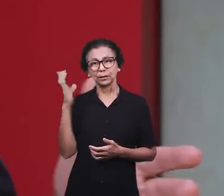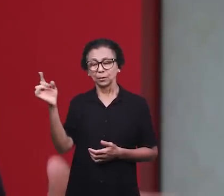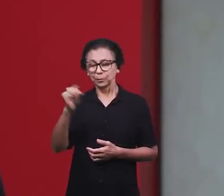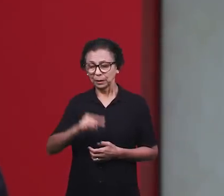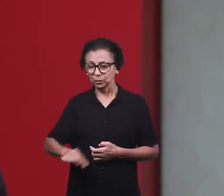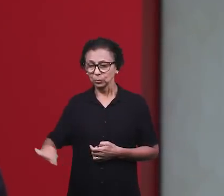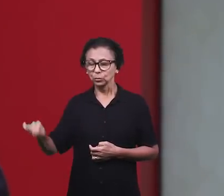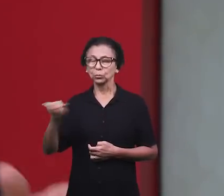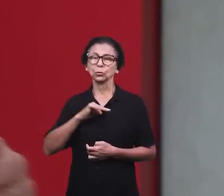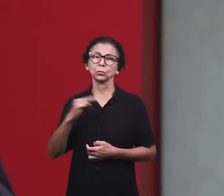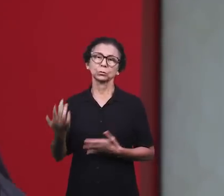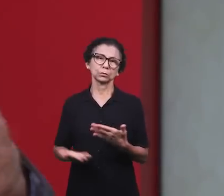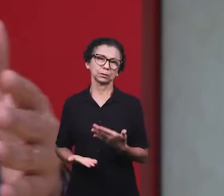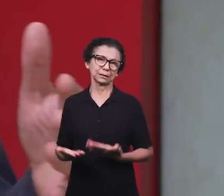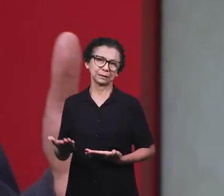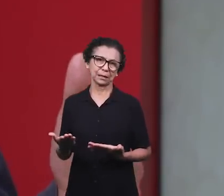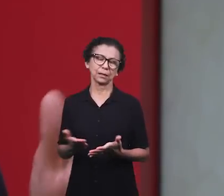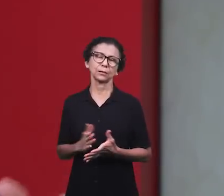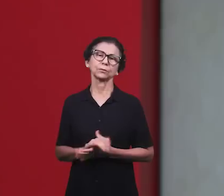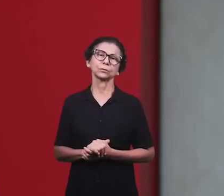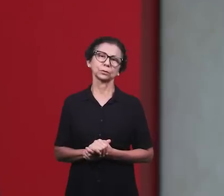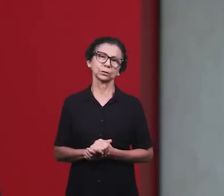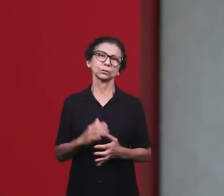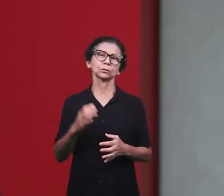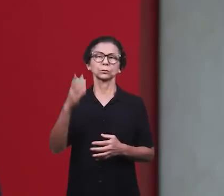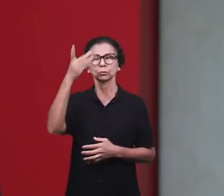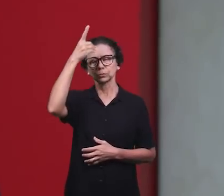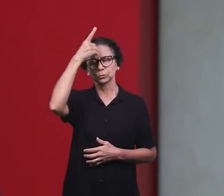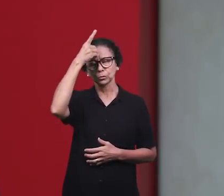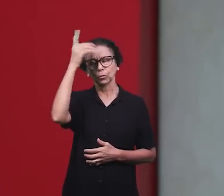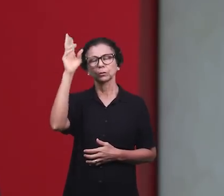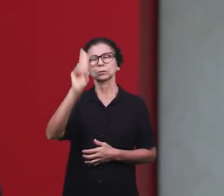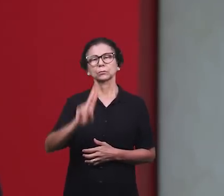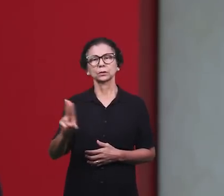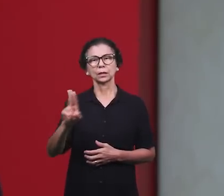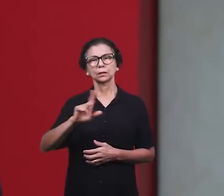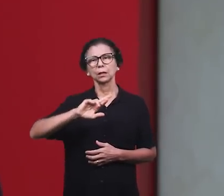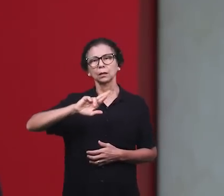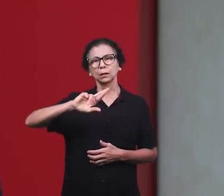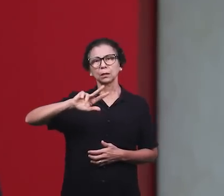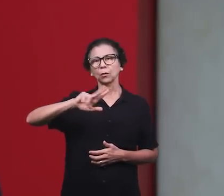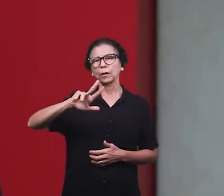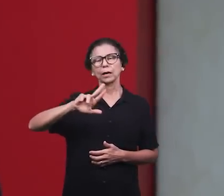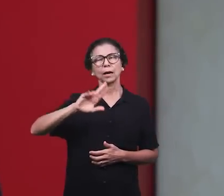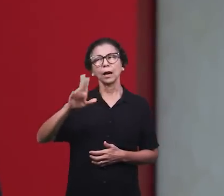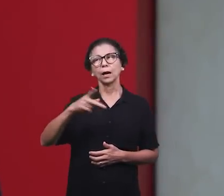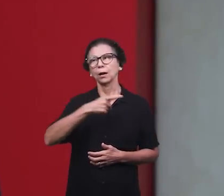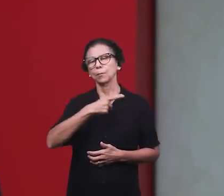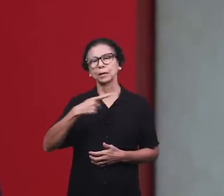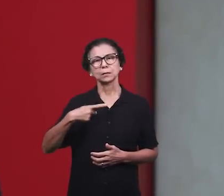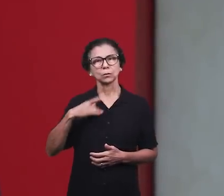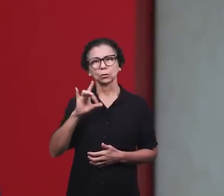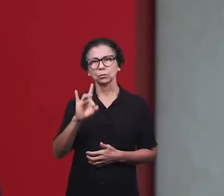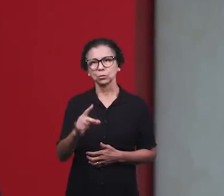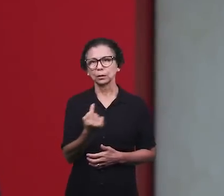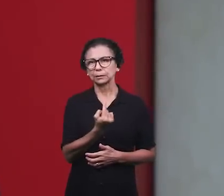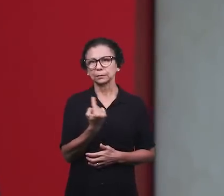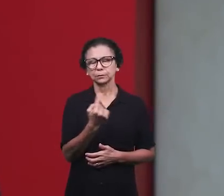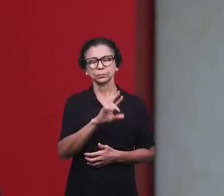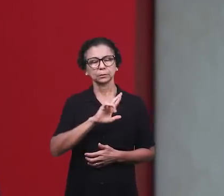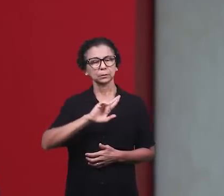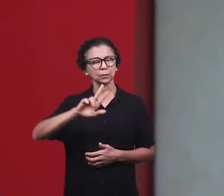igreja participam. Os membros da igreja são usados nos dons espirituais. O Senhor revela aquilo